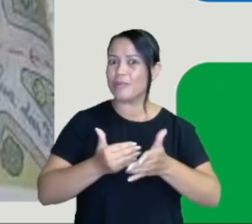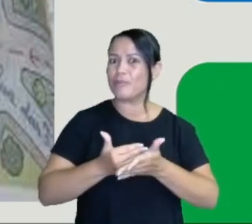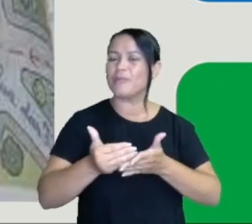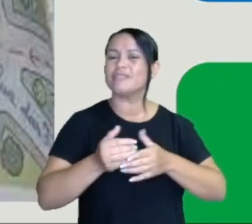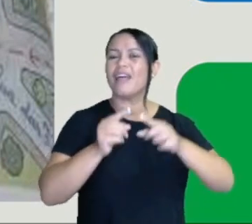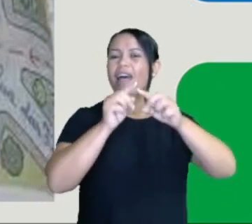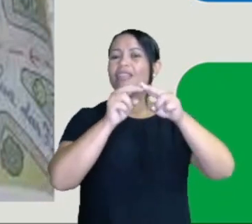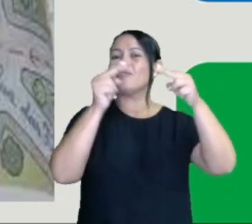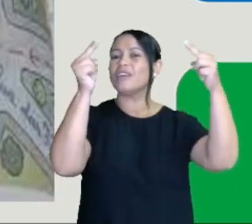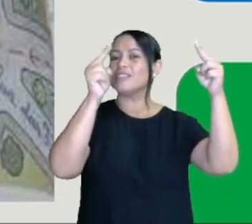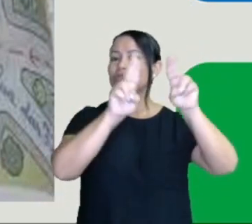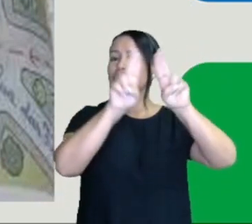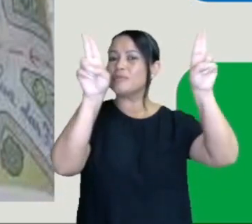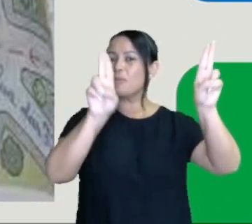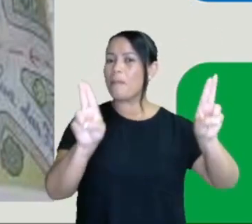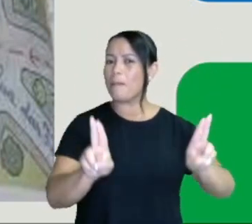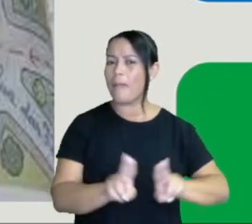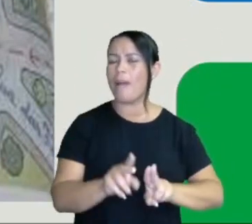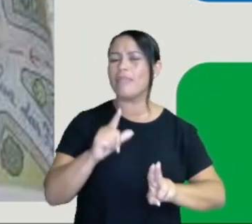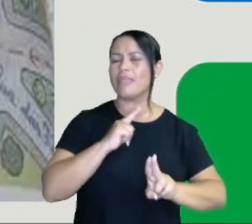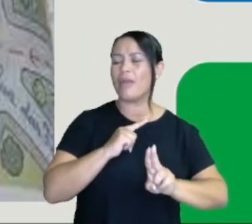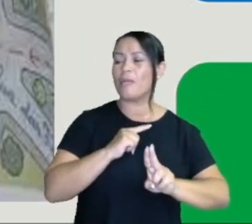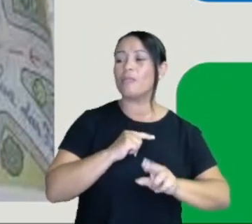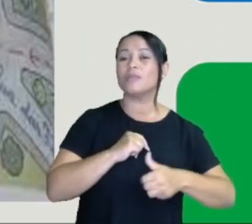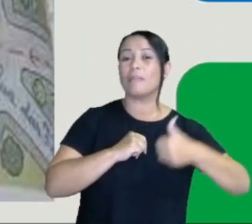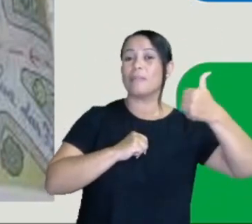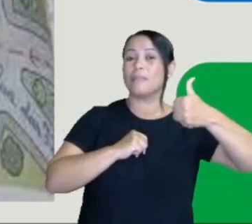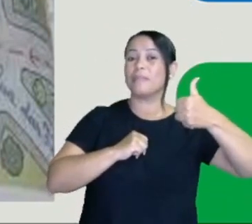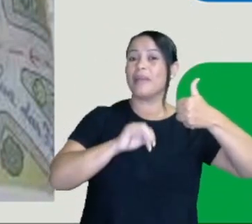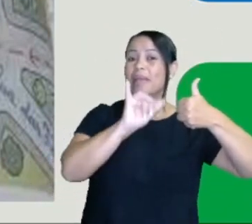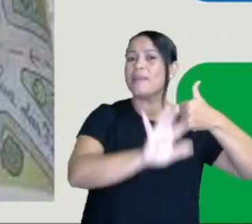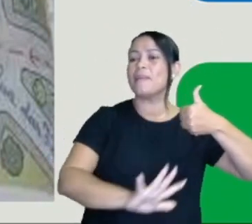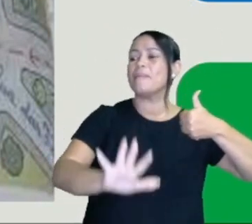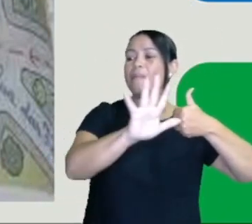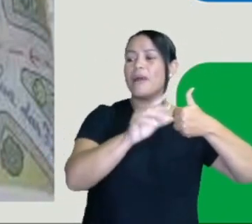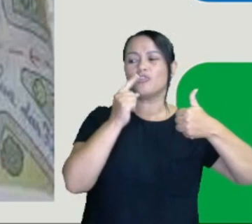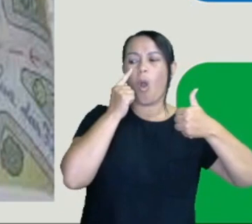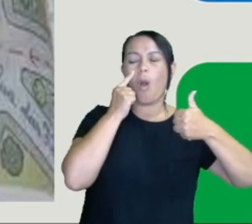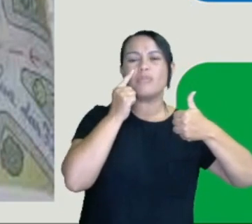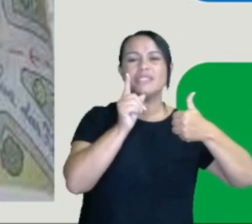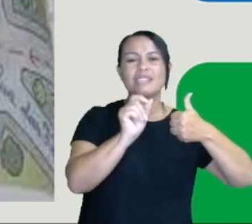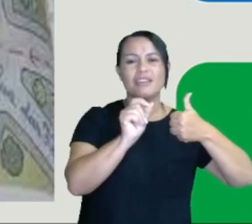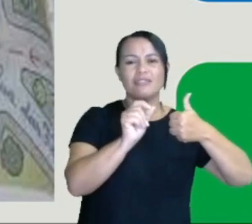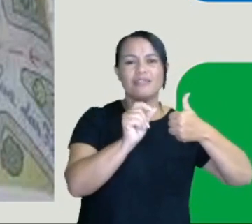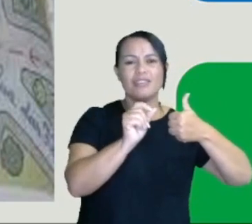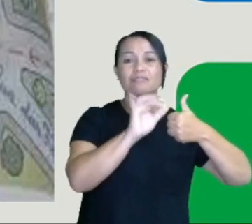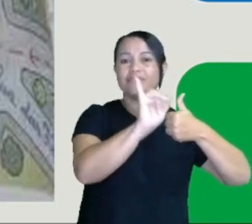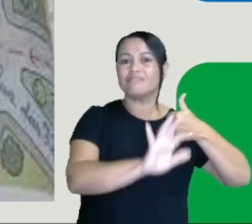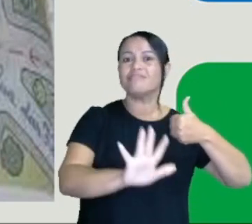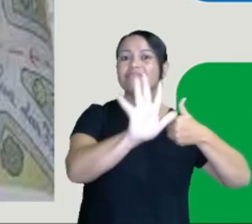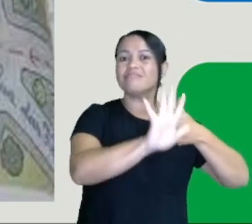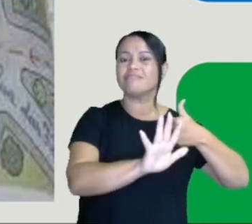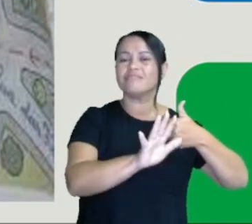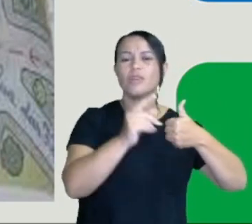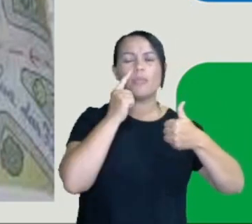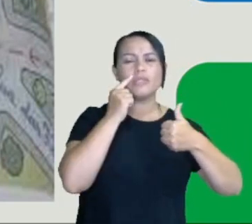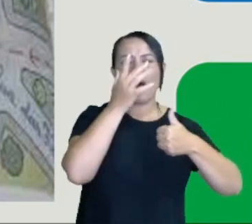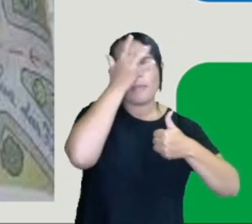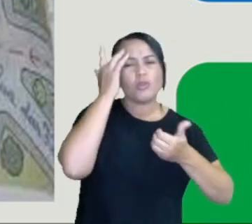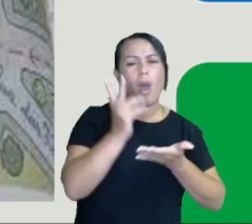esse aqui eu tenho na primeira imagem um croquisinho, vocês vão analisar o croquis que a gente chama de imagem. E aqui a